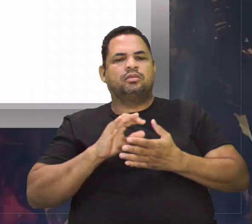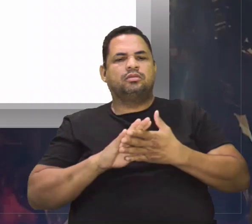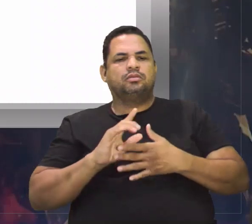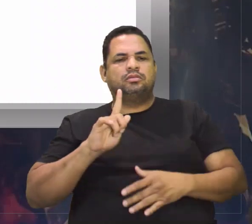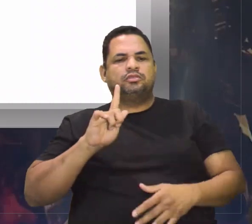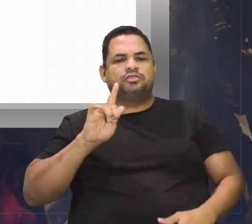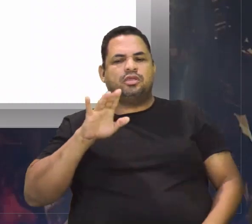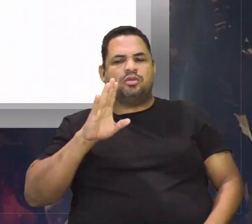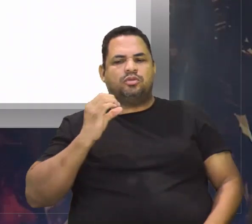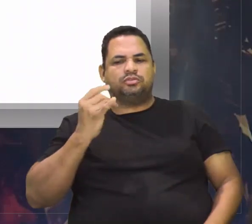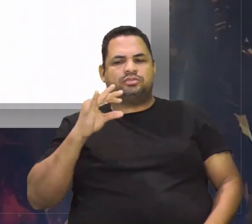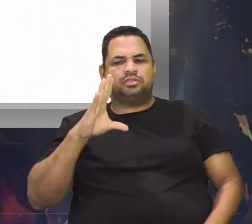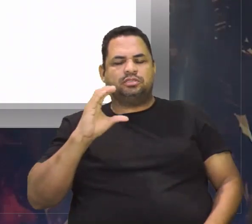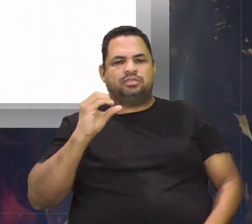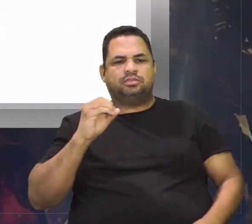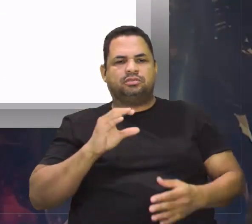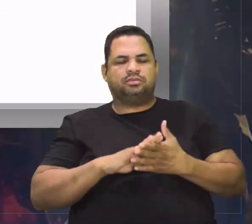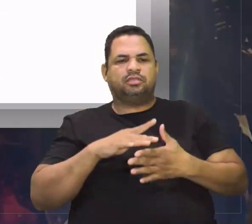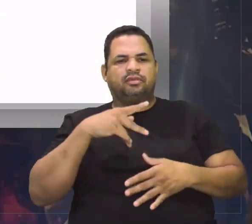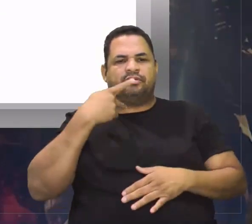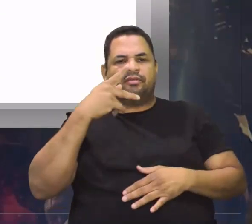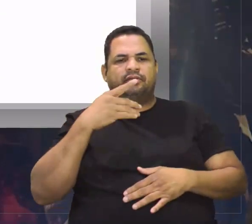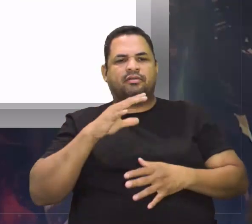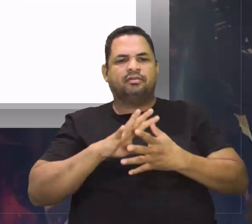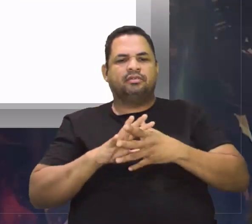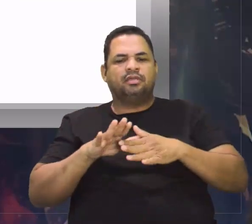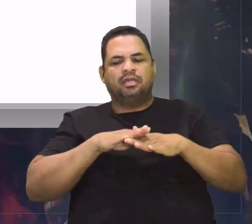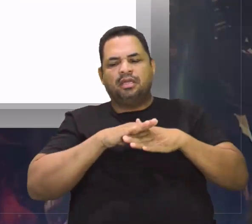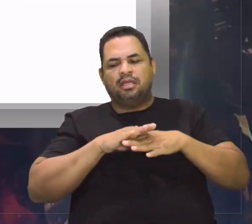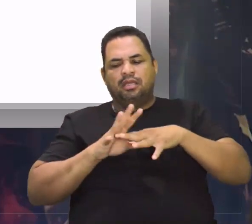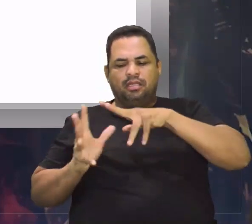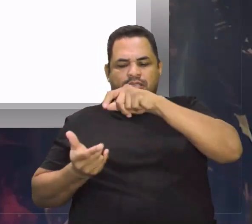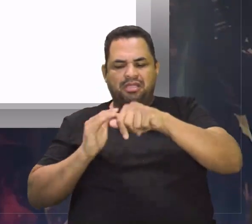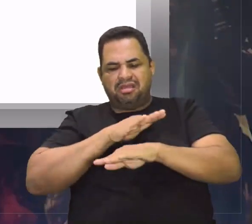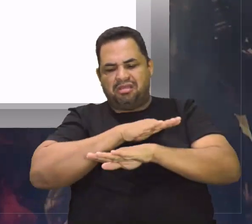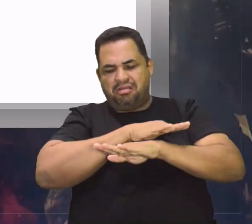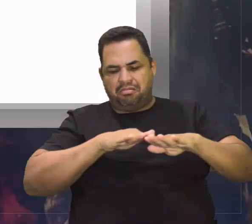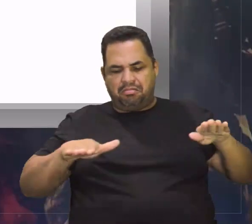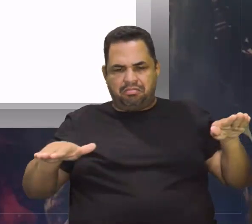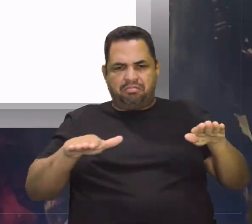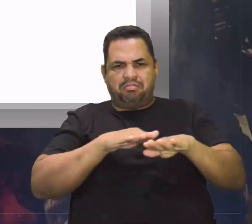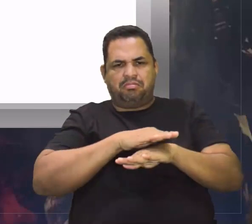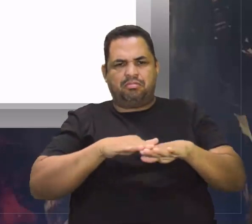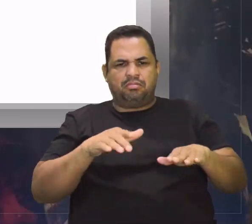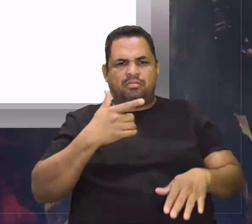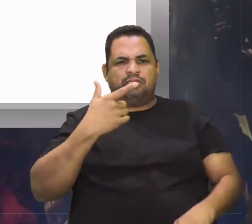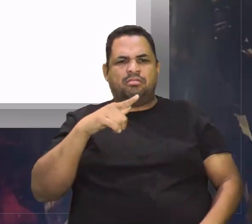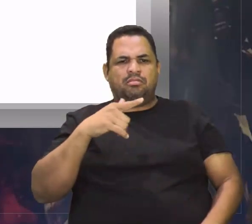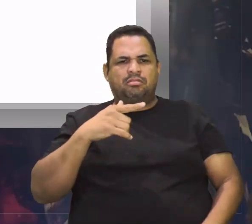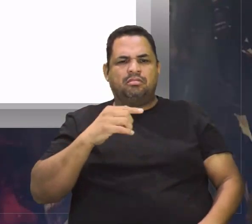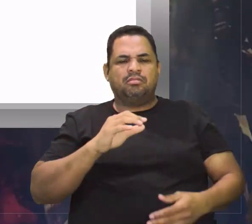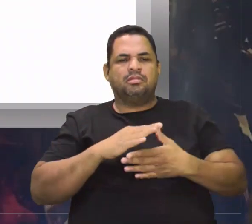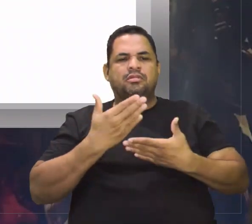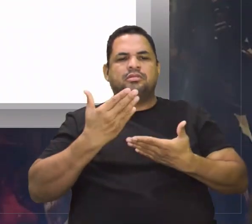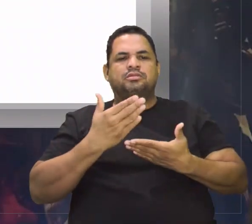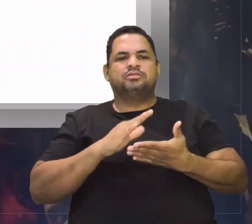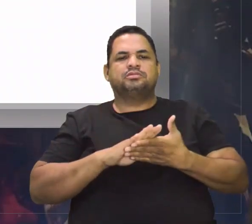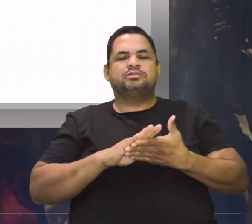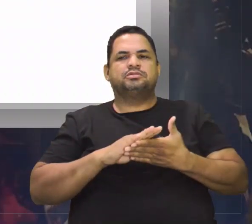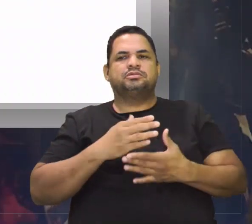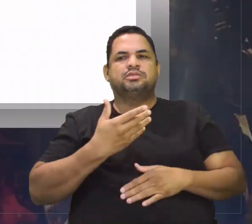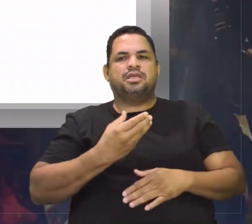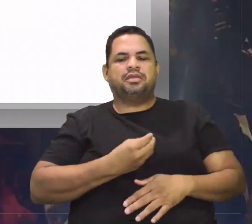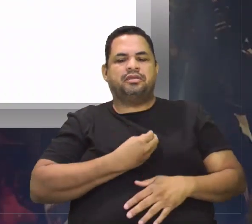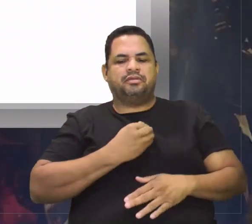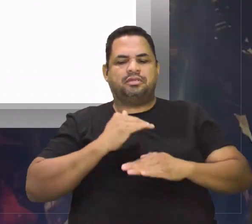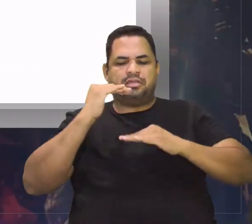geocêntrica. Era uma forma que dizia que a Terra era plana. Era uma forma que dizia que não existia vida abaixo da linha do Equador.